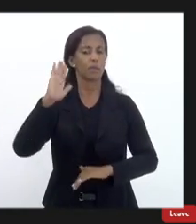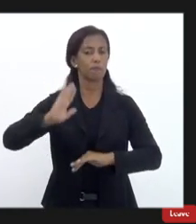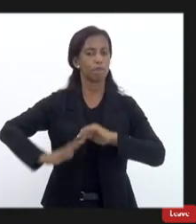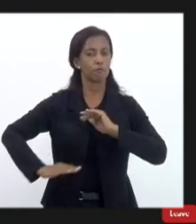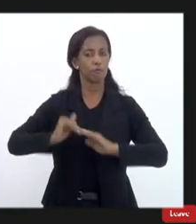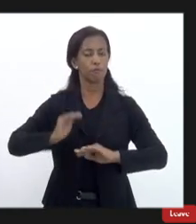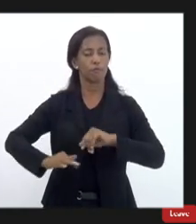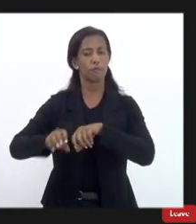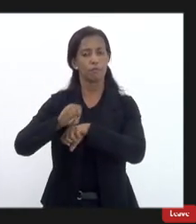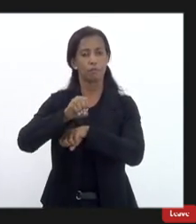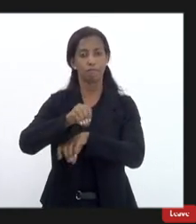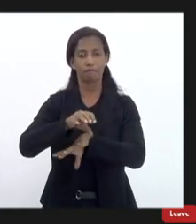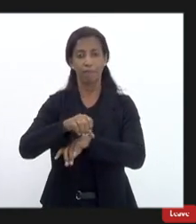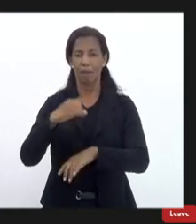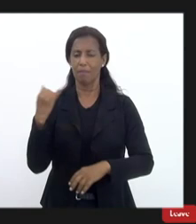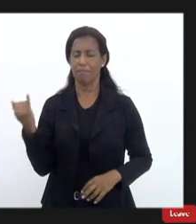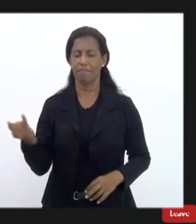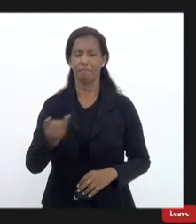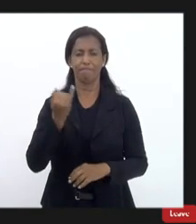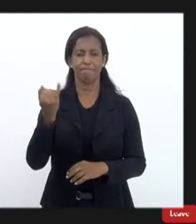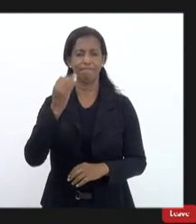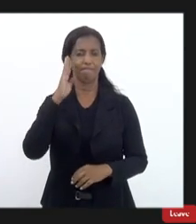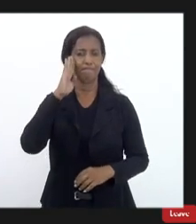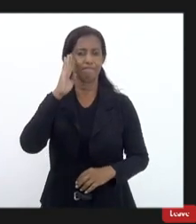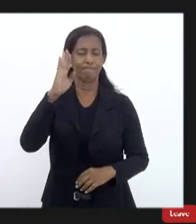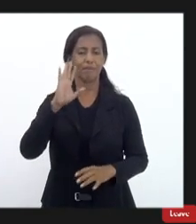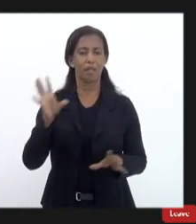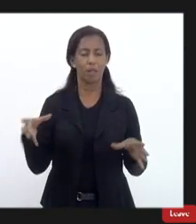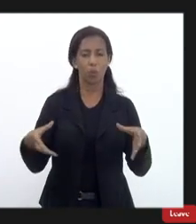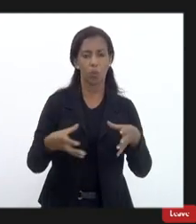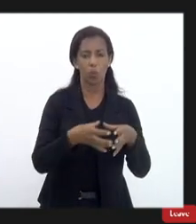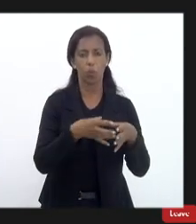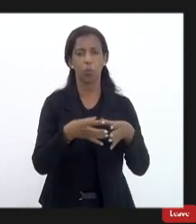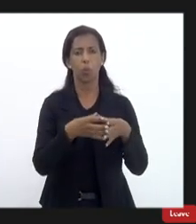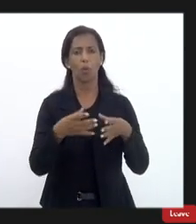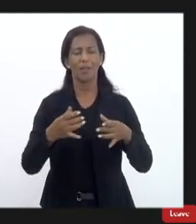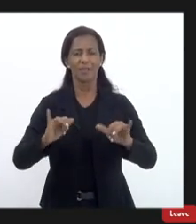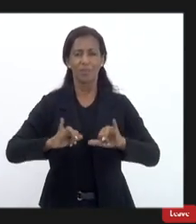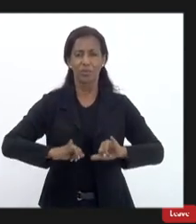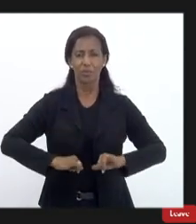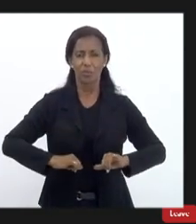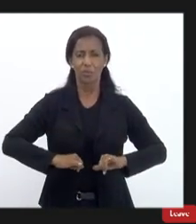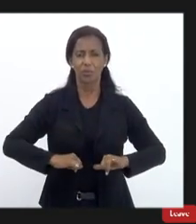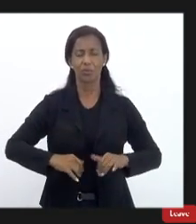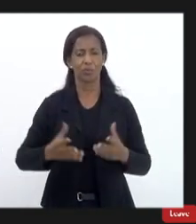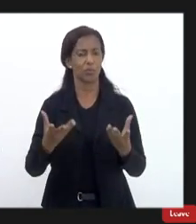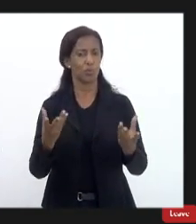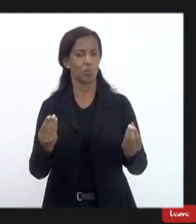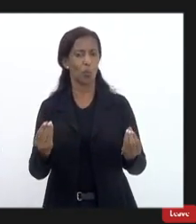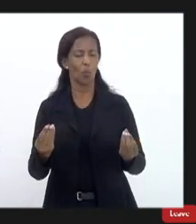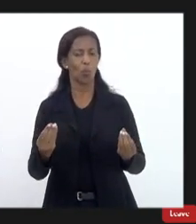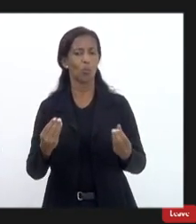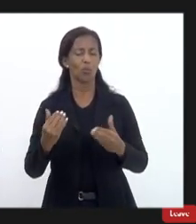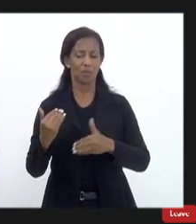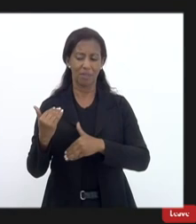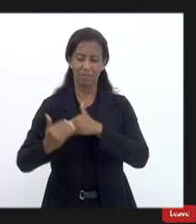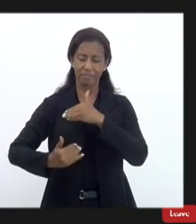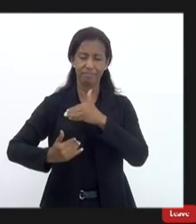de educação. Isso é fundamental, é uma categoria que vem sofrendo muito, que vem com os seus